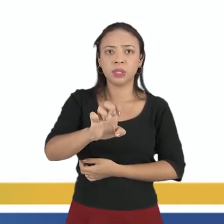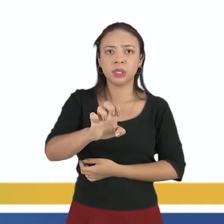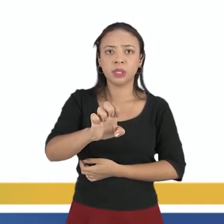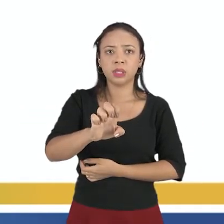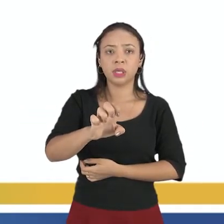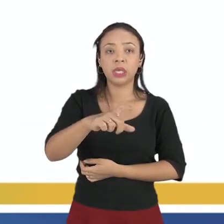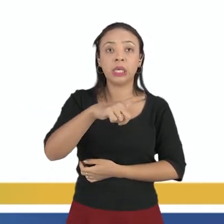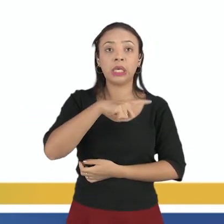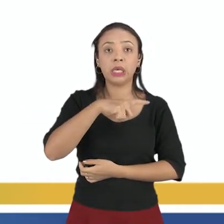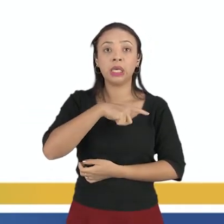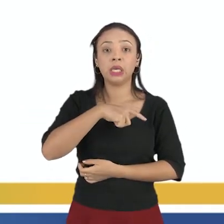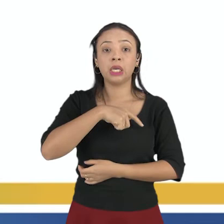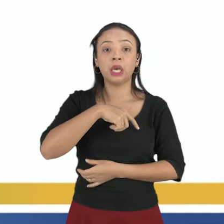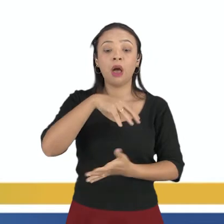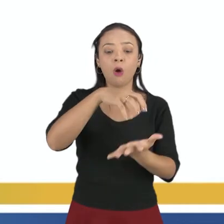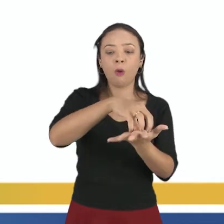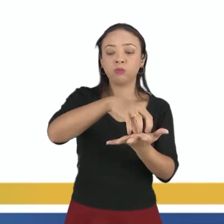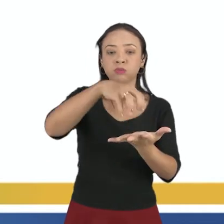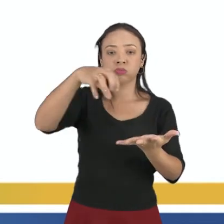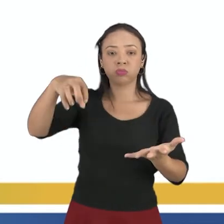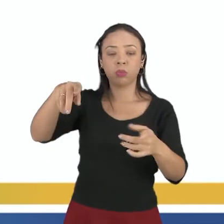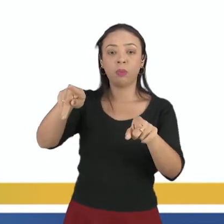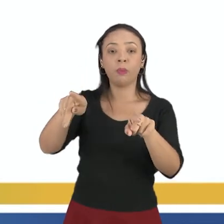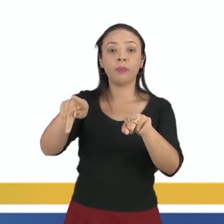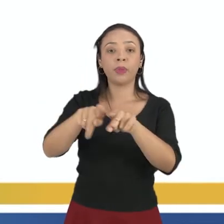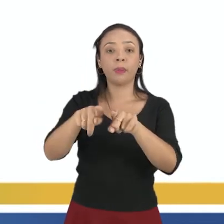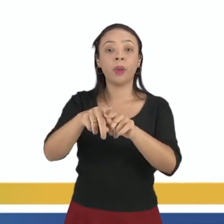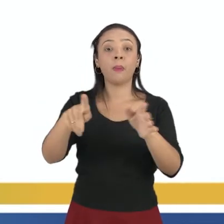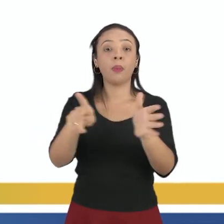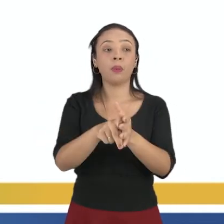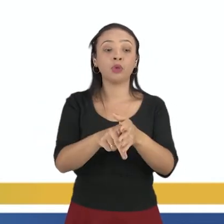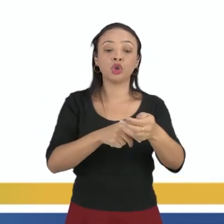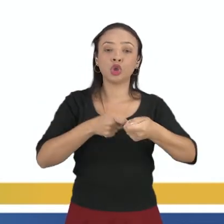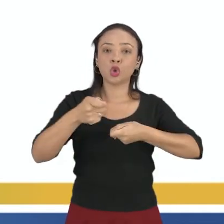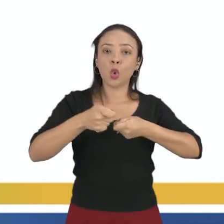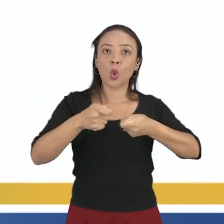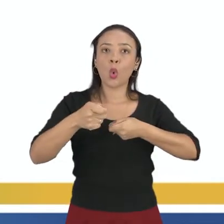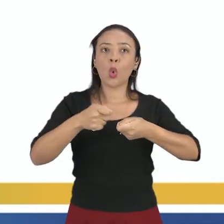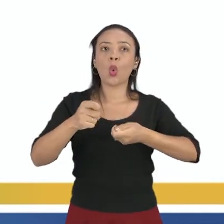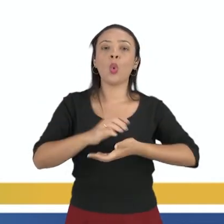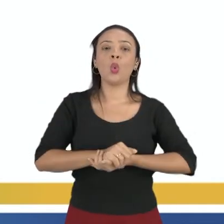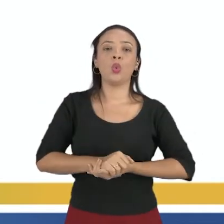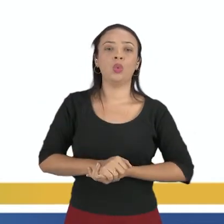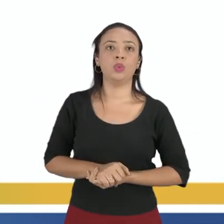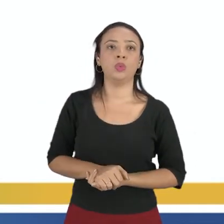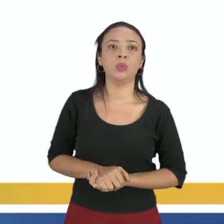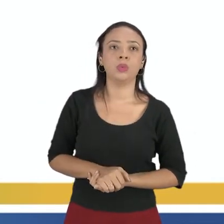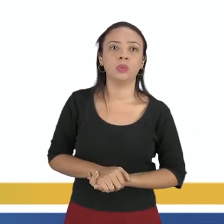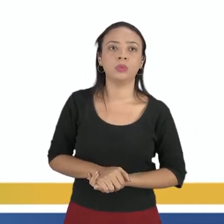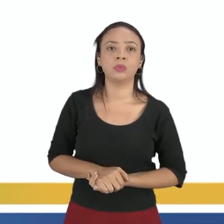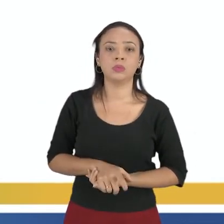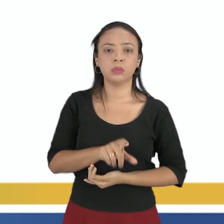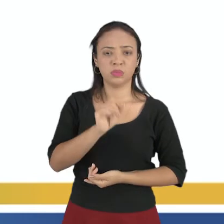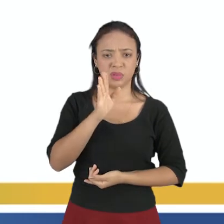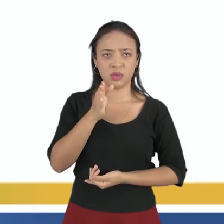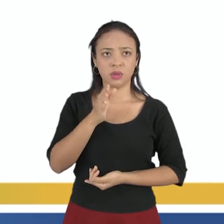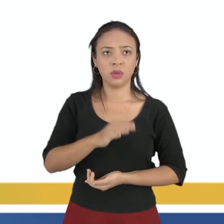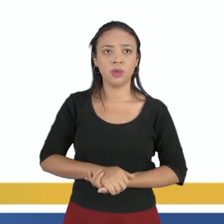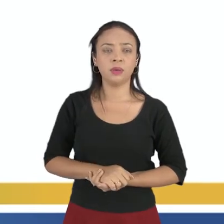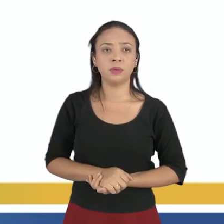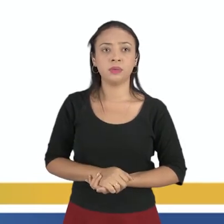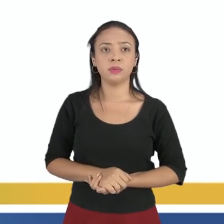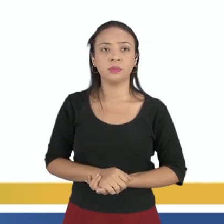absoluta descentralização administrativa. Vamos ver se você acertou. Já marcou aí? Então vamos